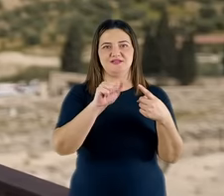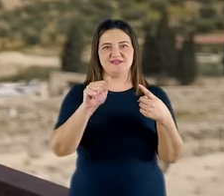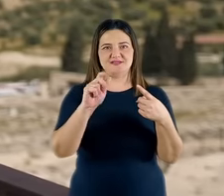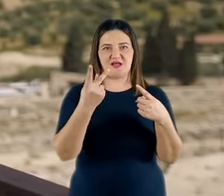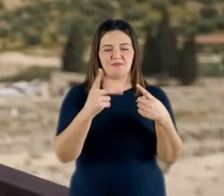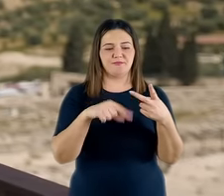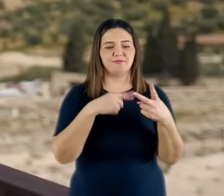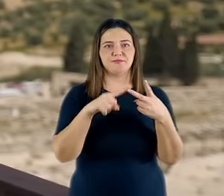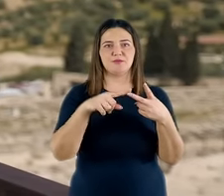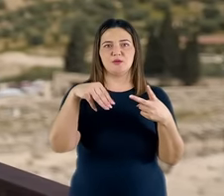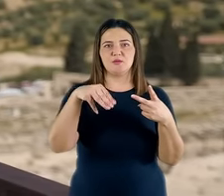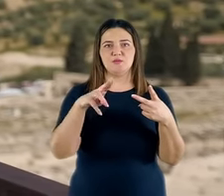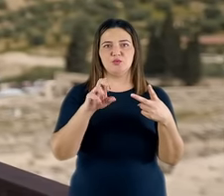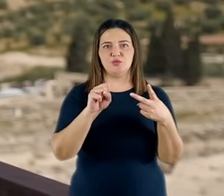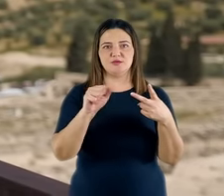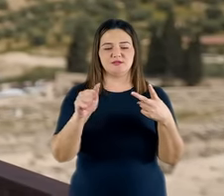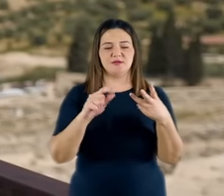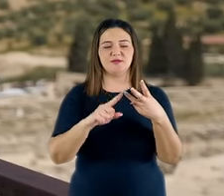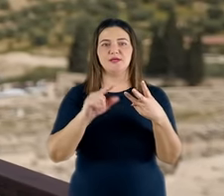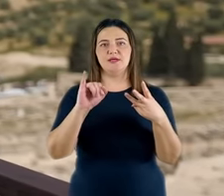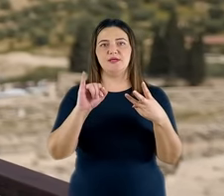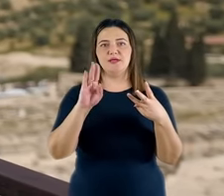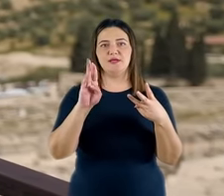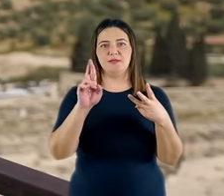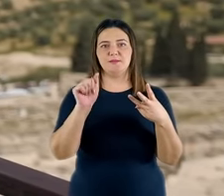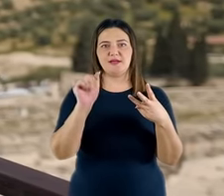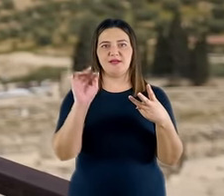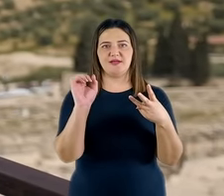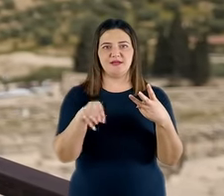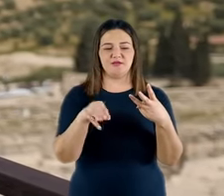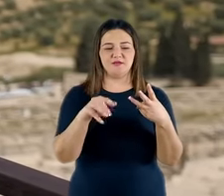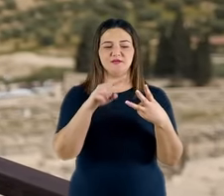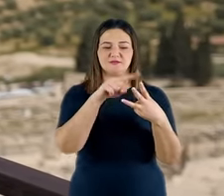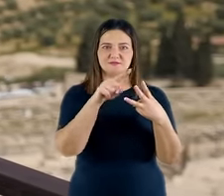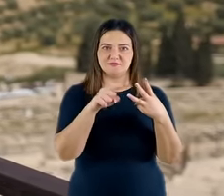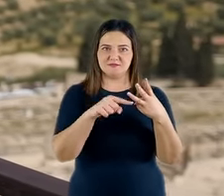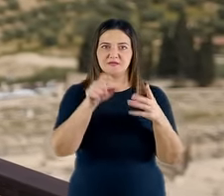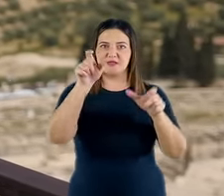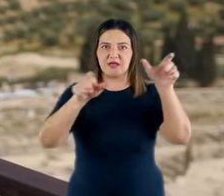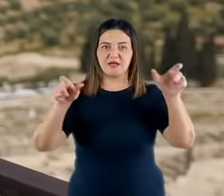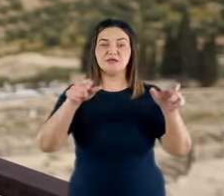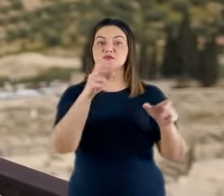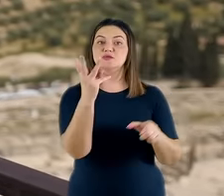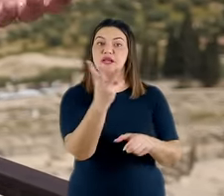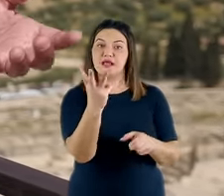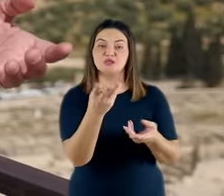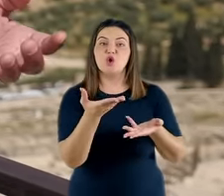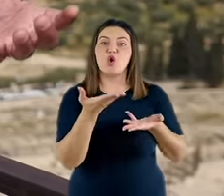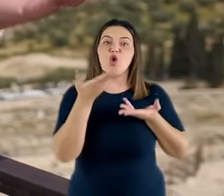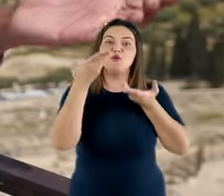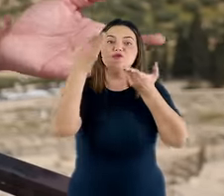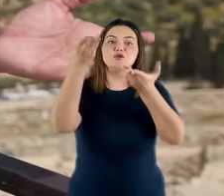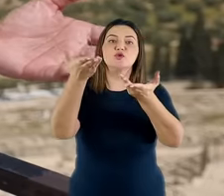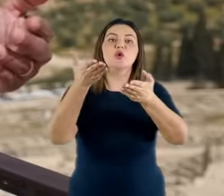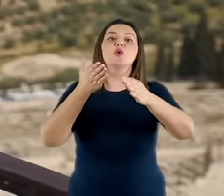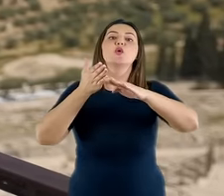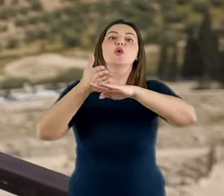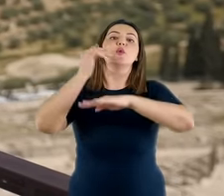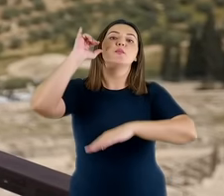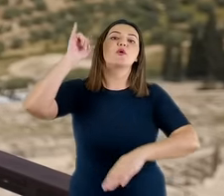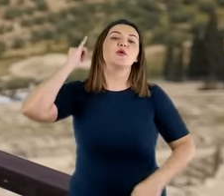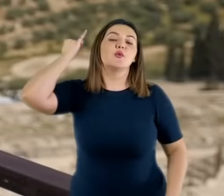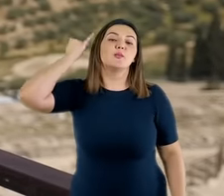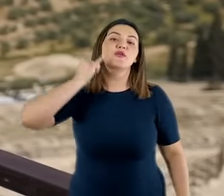Issa, Musa e Ibrahim. E esses três, a uma, teriam convidado ao profeta